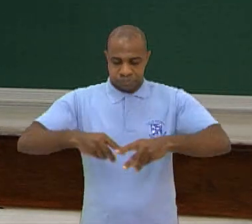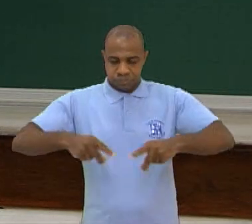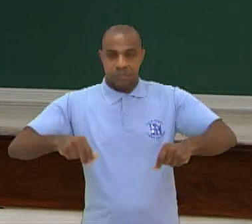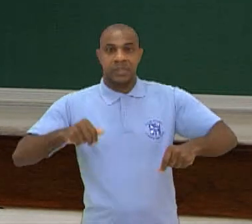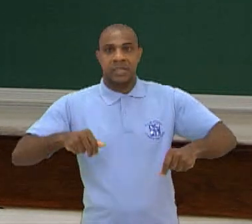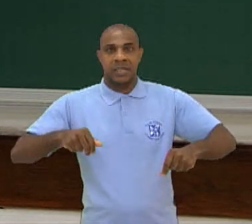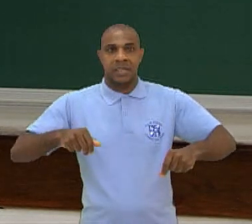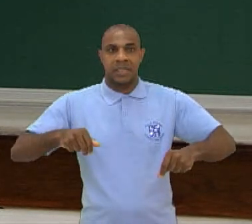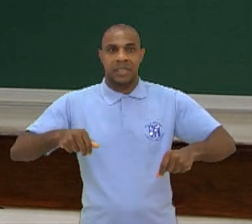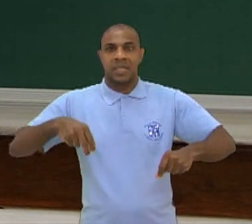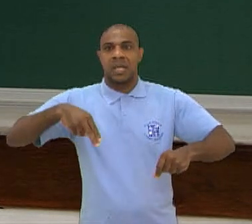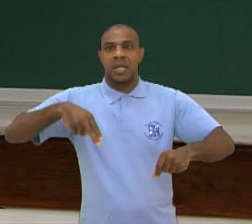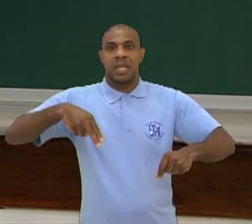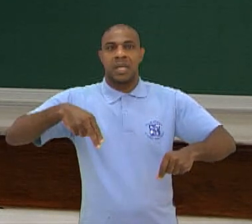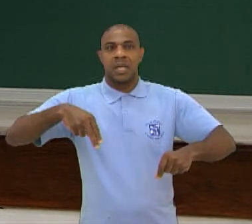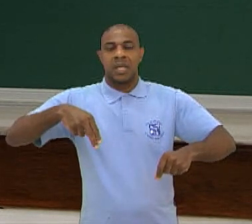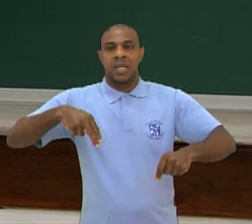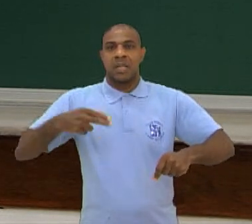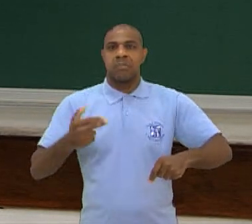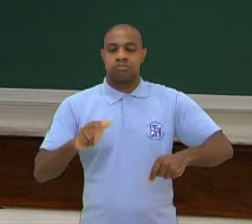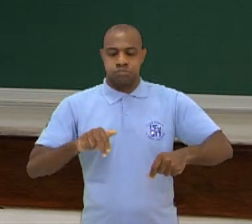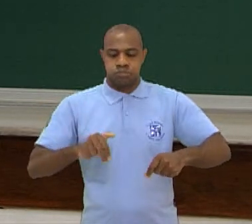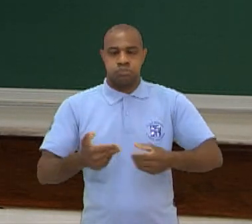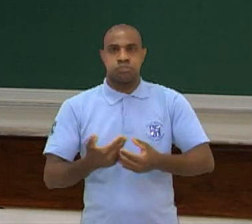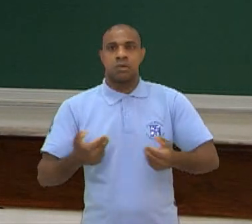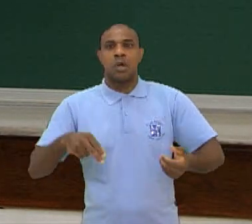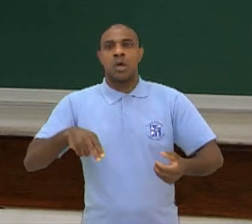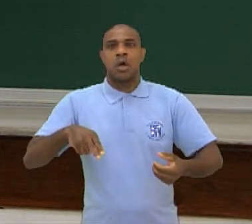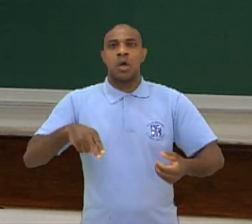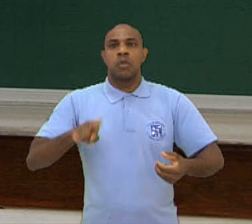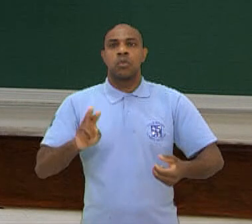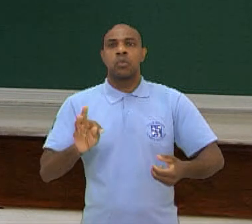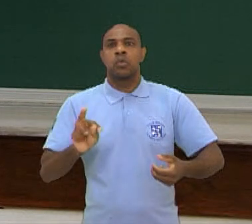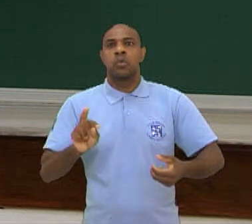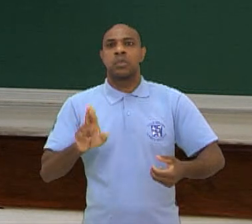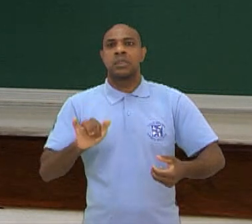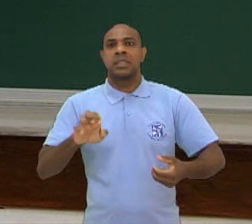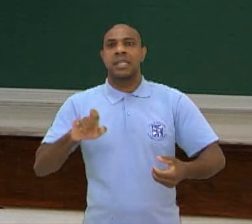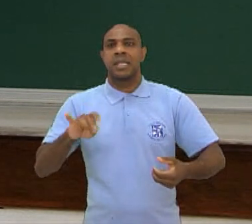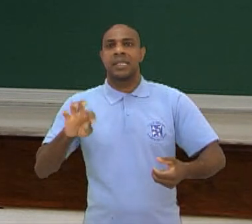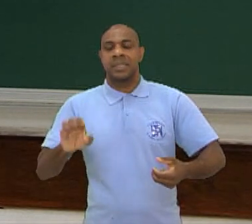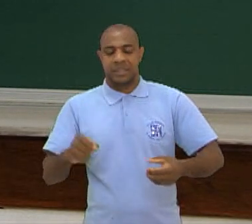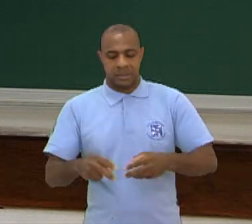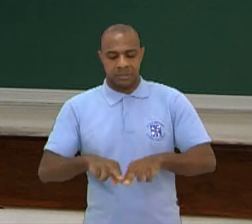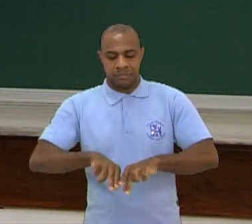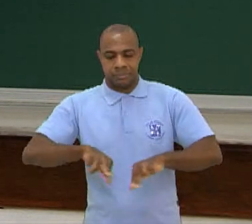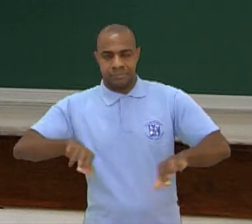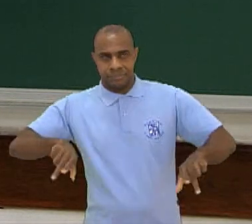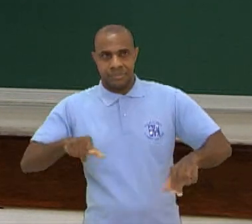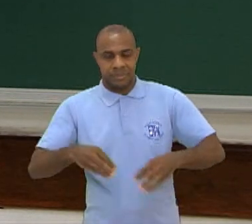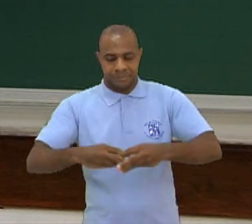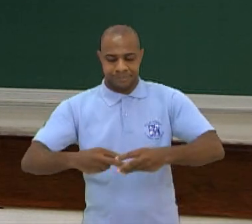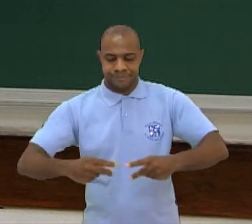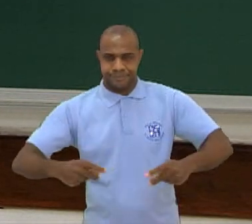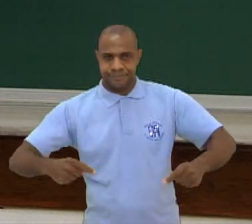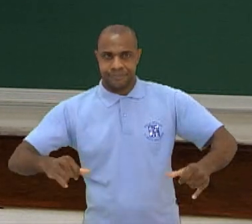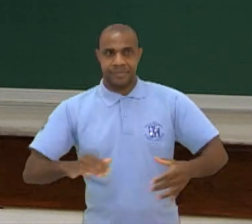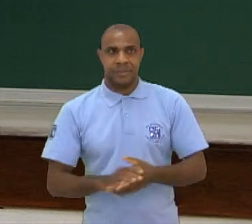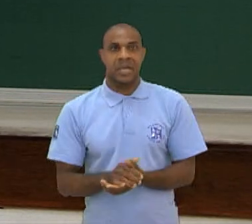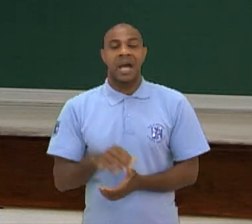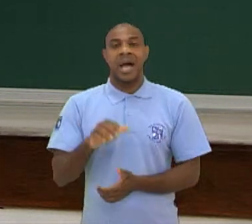nutrientes. Entre eles, também o nitrogênio, em forma de amônio. Não é amônia agora, tá? É o